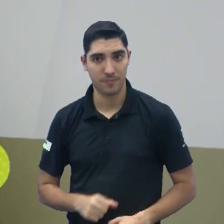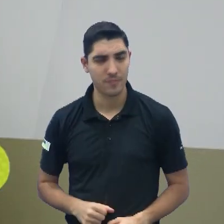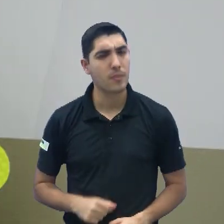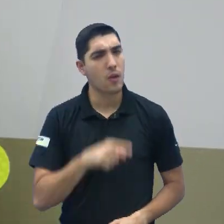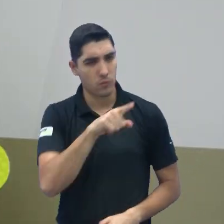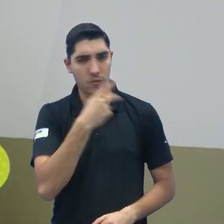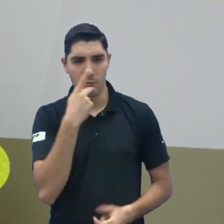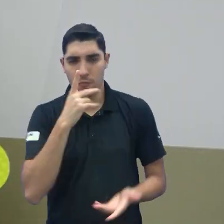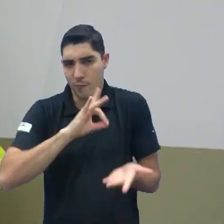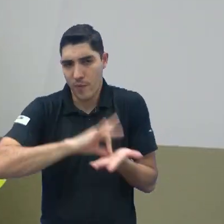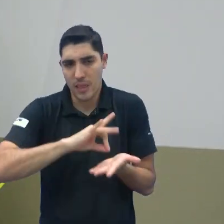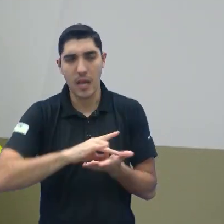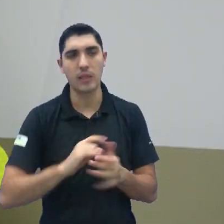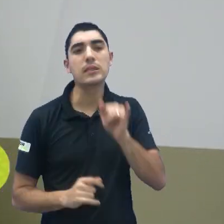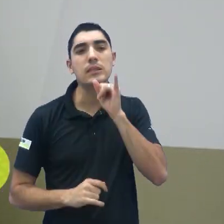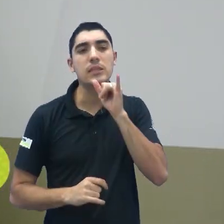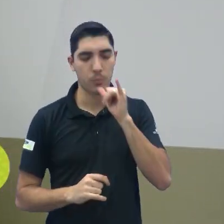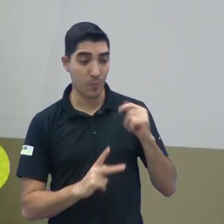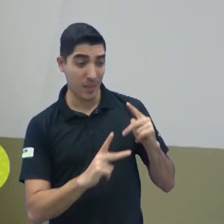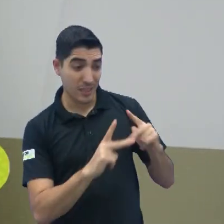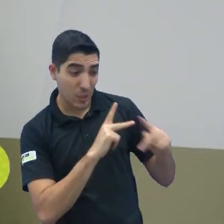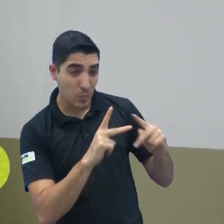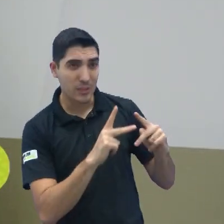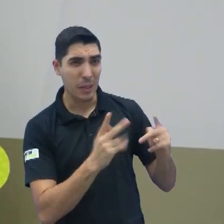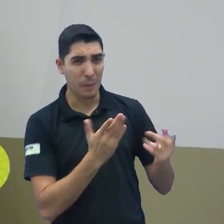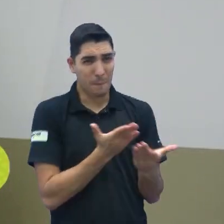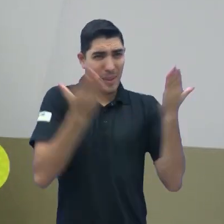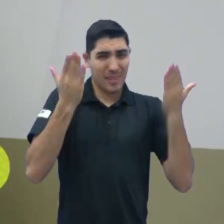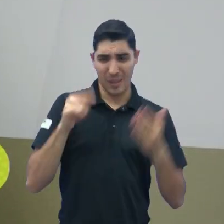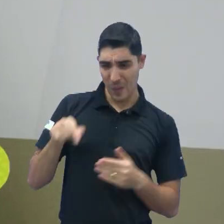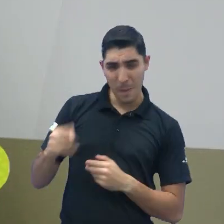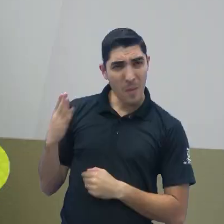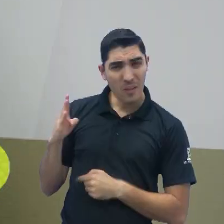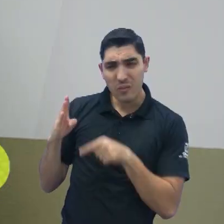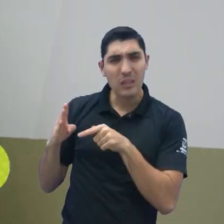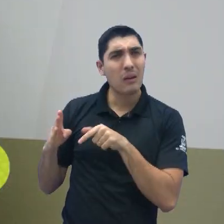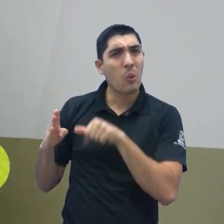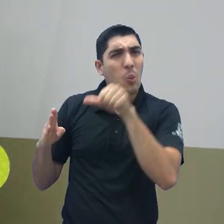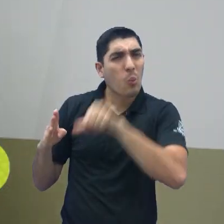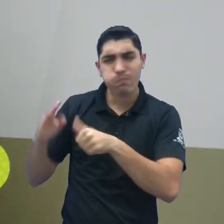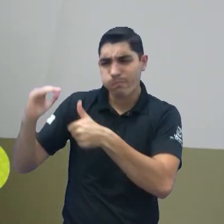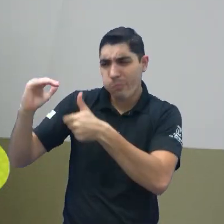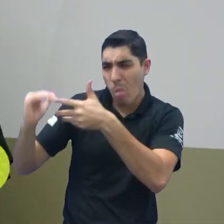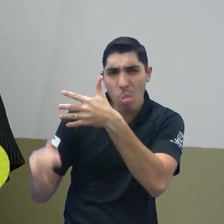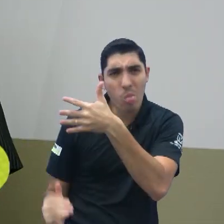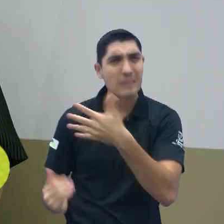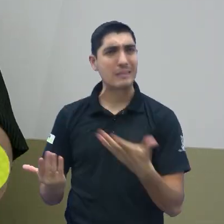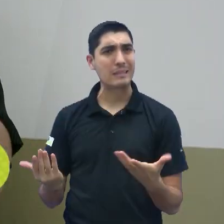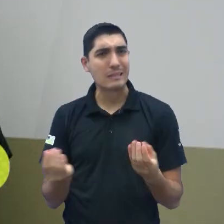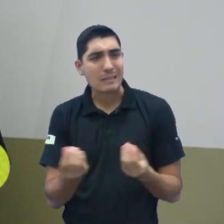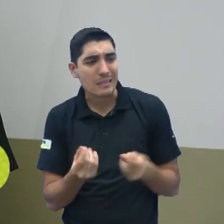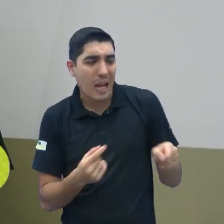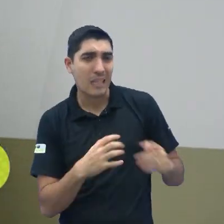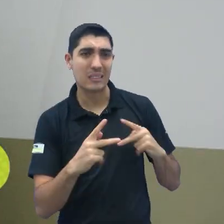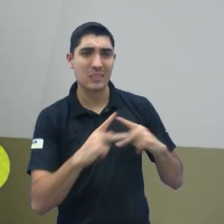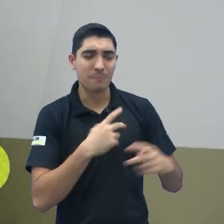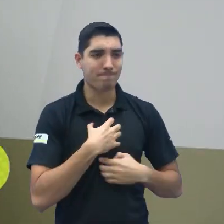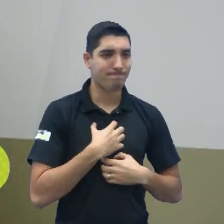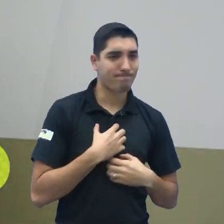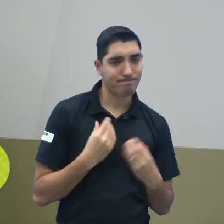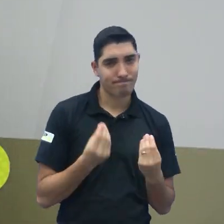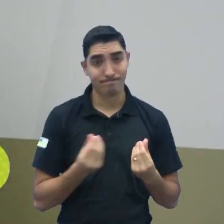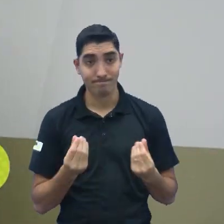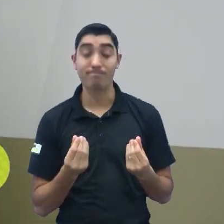Botafogo, um time que está mal na tabela, acaba mexendo na moral do time também do São José. Agora é jogo único, jogo que vale classificação, vale vaga